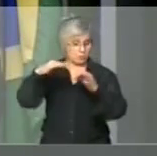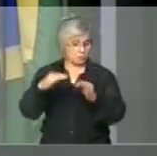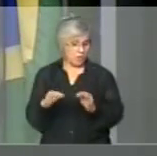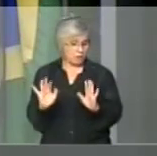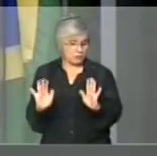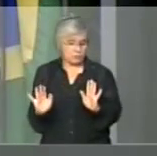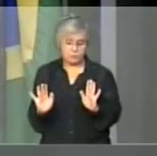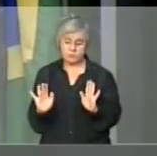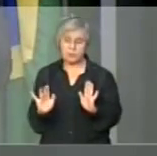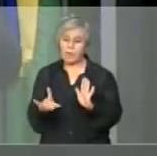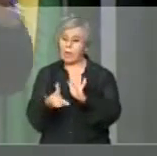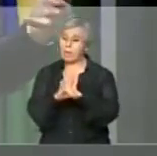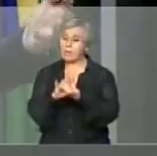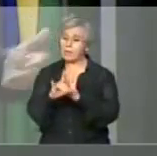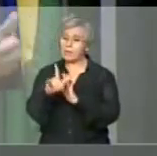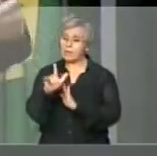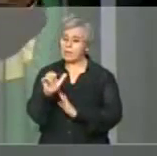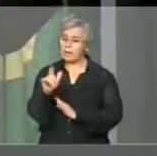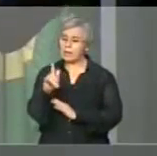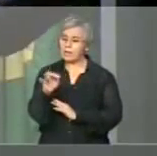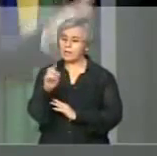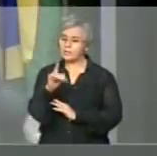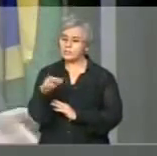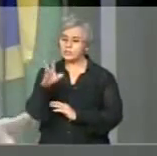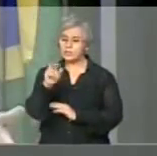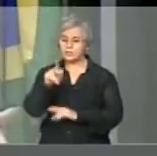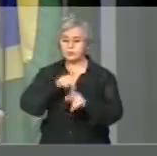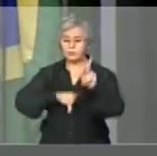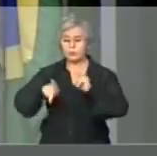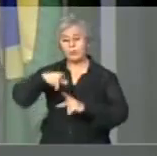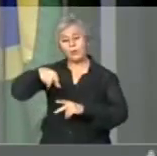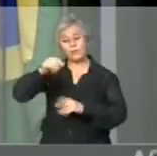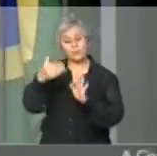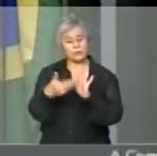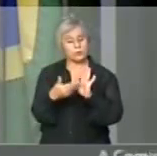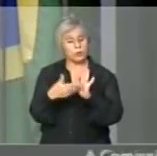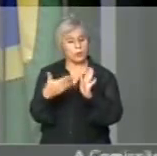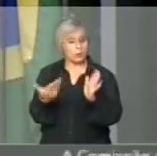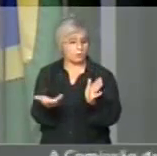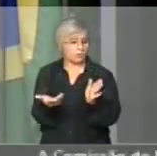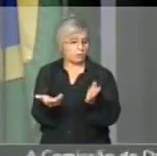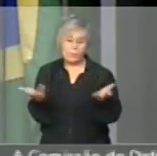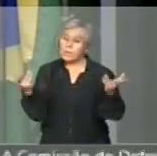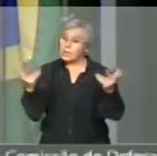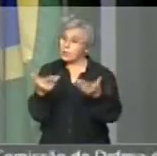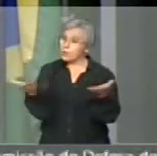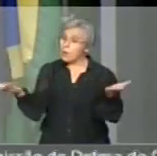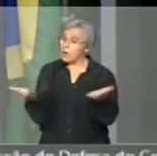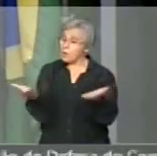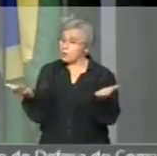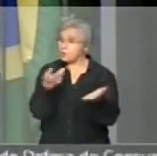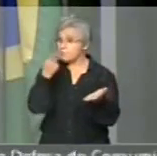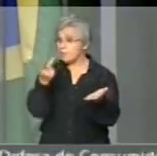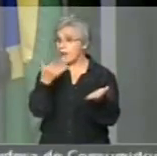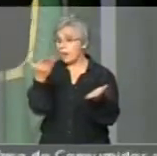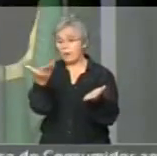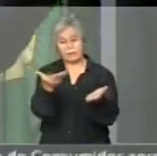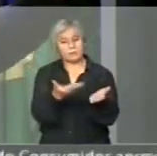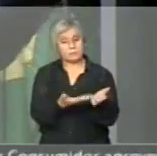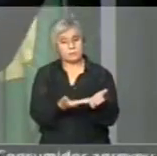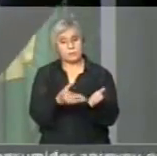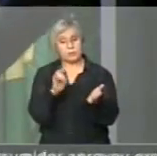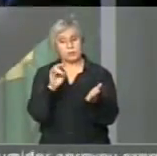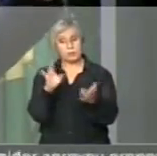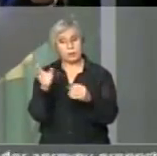hoje? Legitimamente escolhido pelas urnas, não é assim que se diz hoje? Só